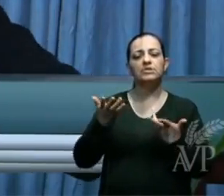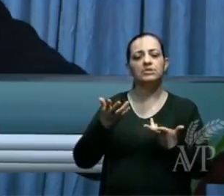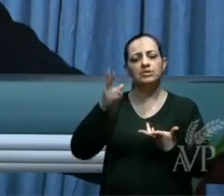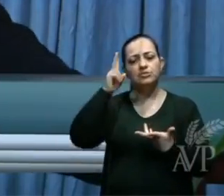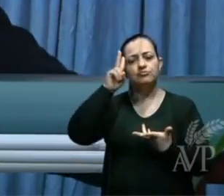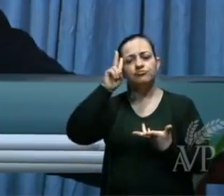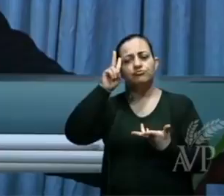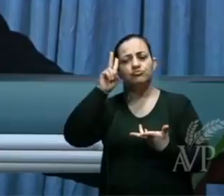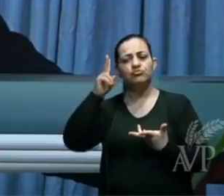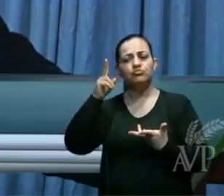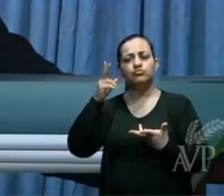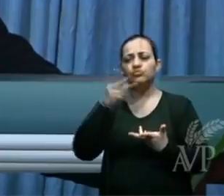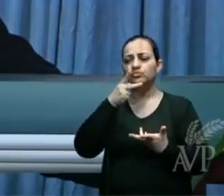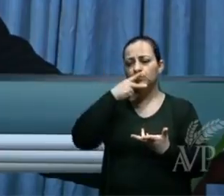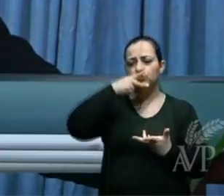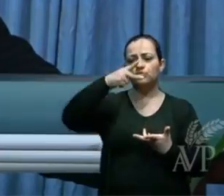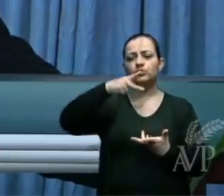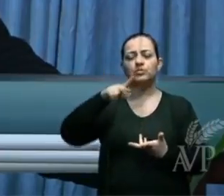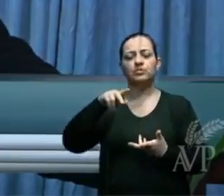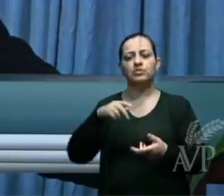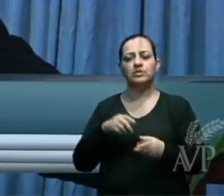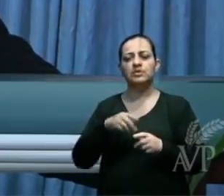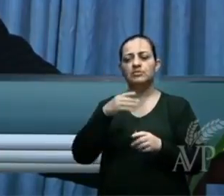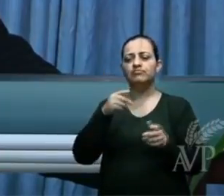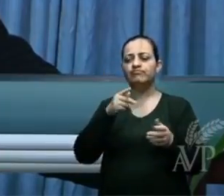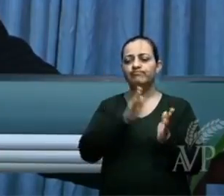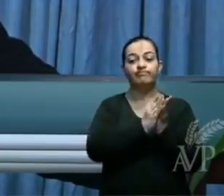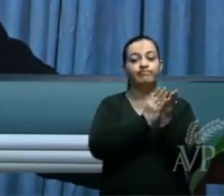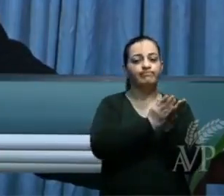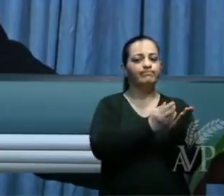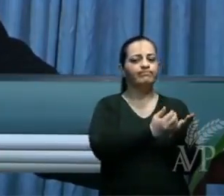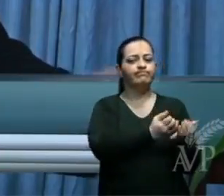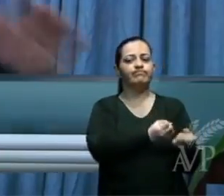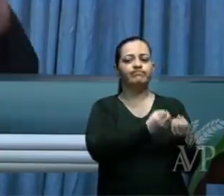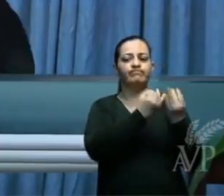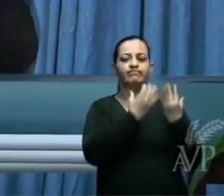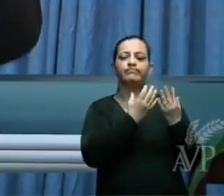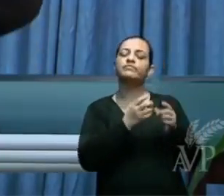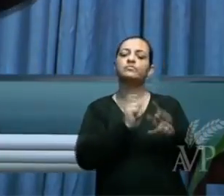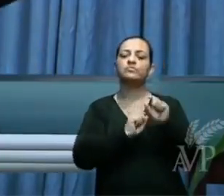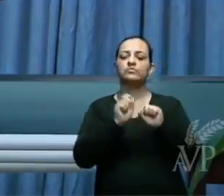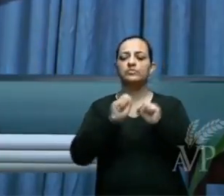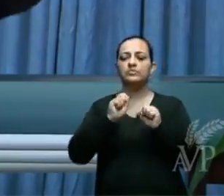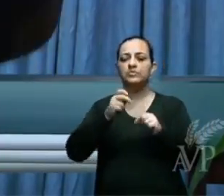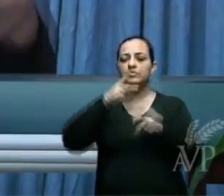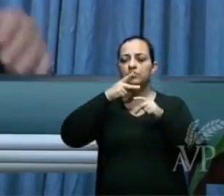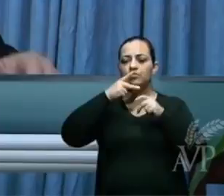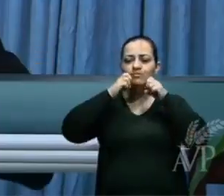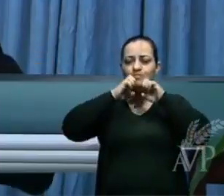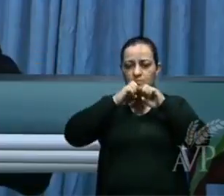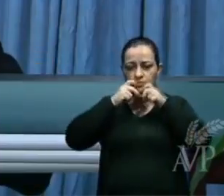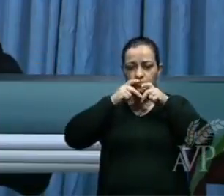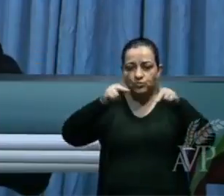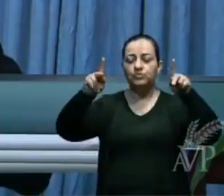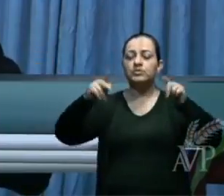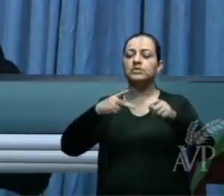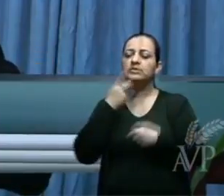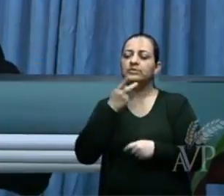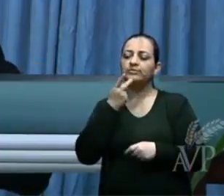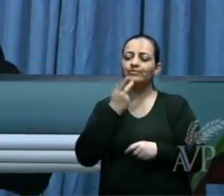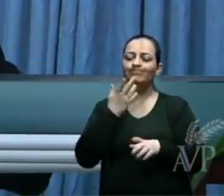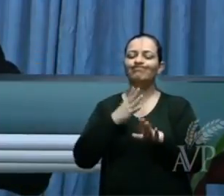aquele profeta adamo da bíblia que profetizou que estava vindo uma fome